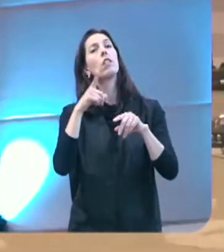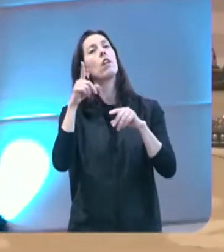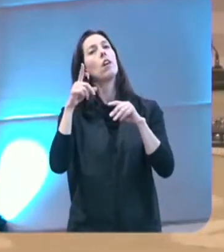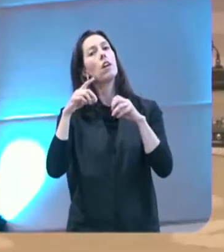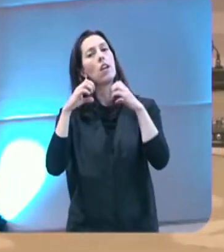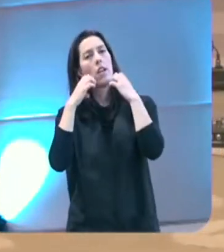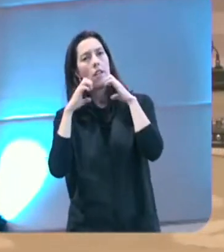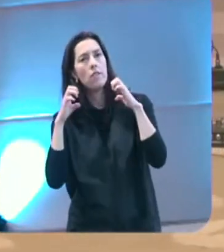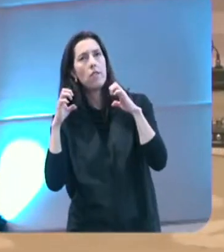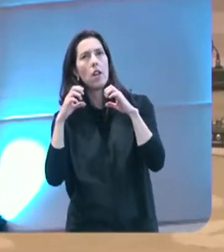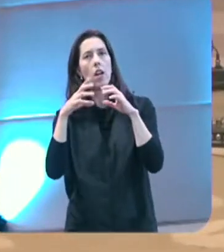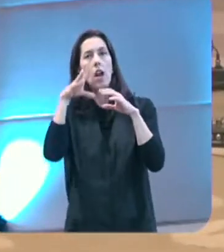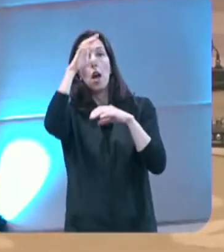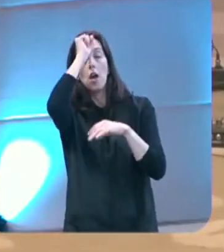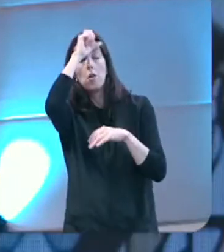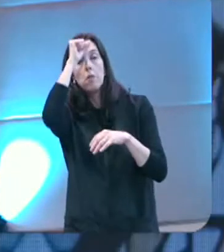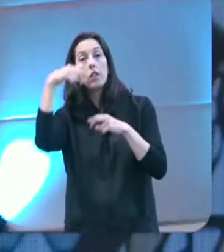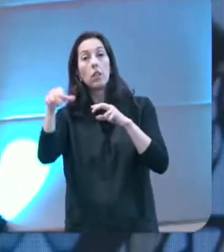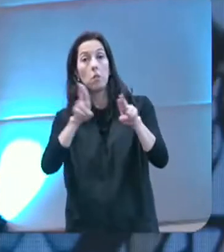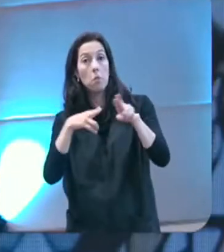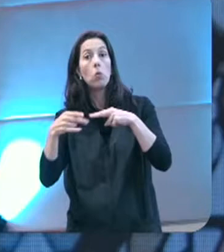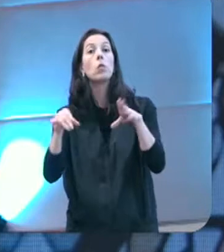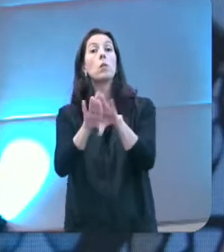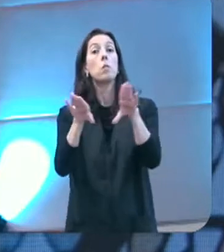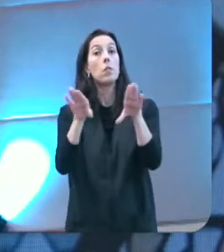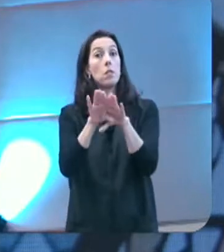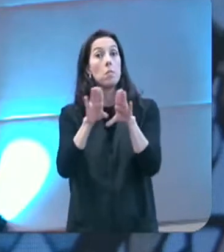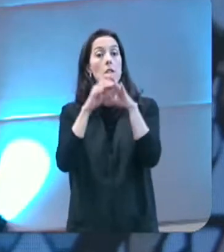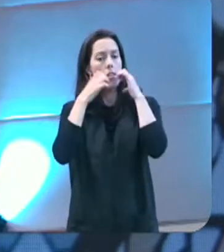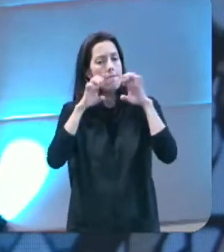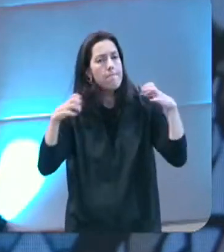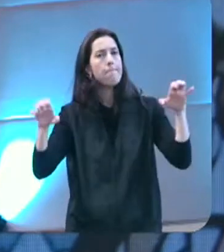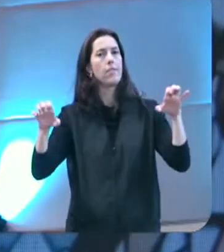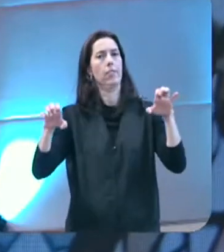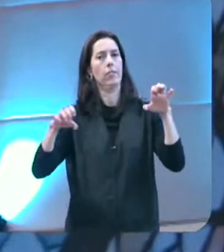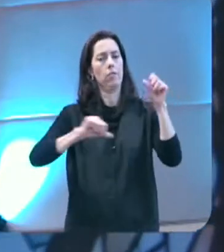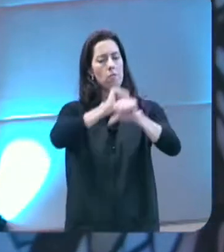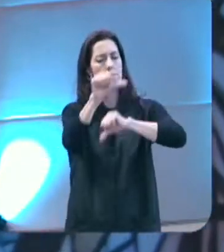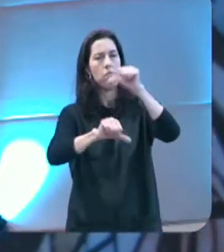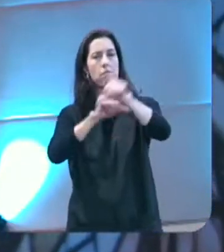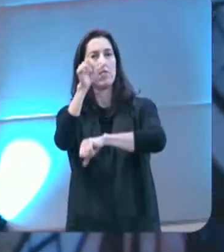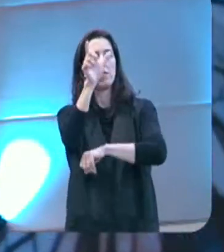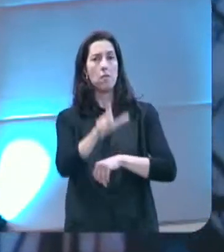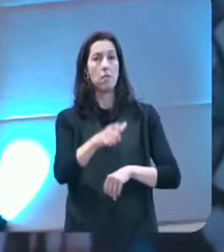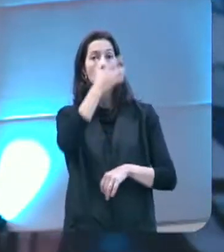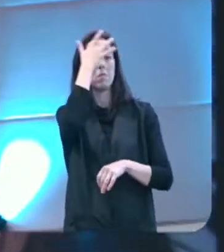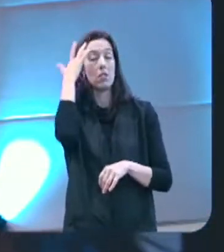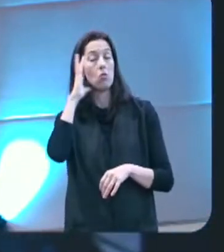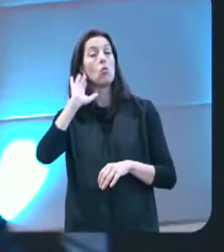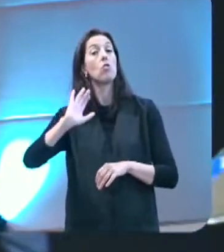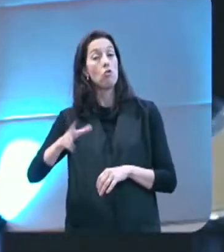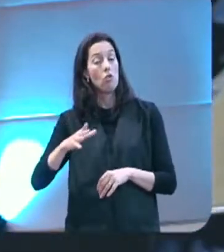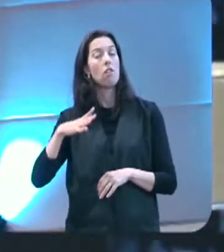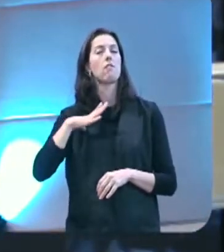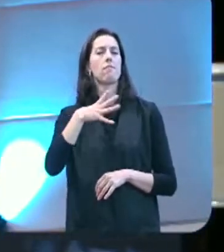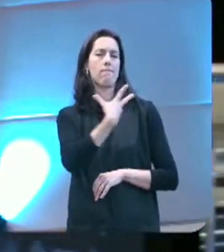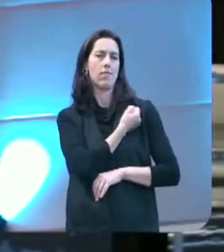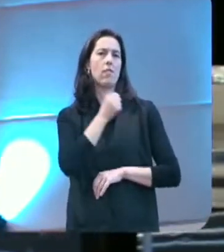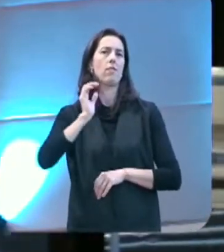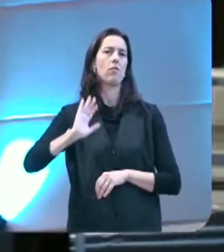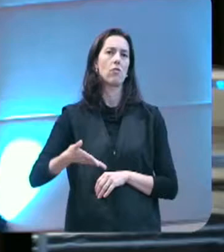vêm para aprender música e recebem o Evangelho, estão a ser transformadas, e algumas, como eu disse, já foram salvas.